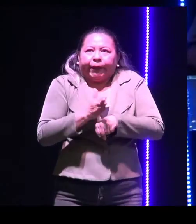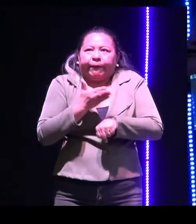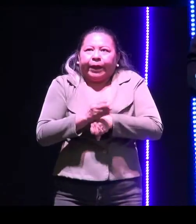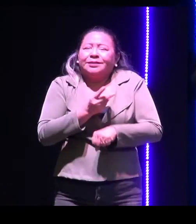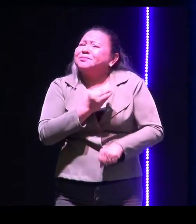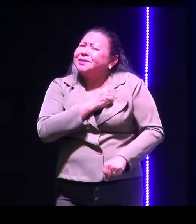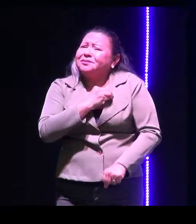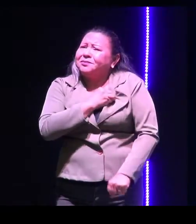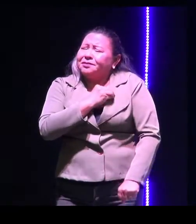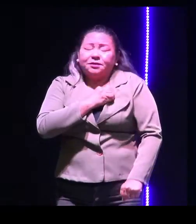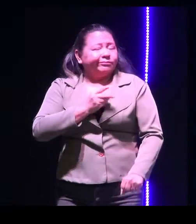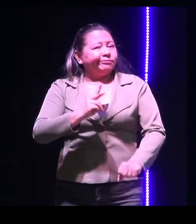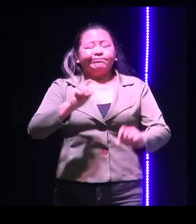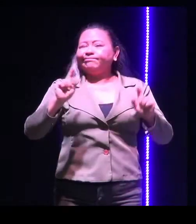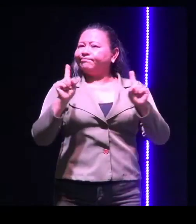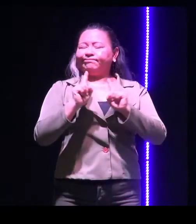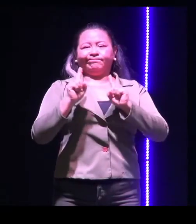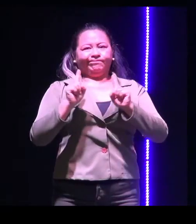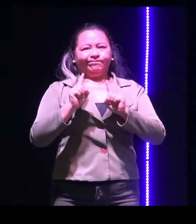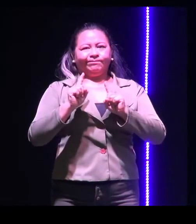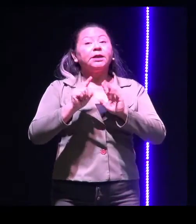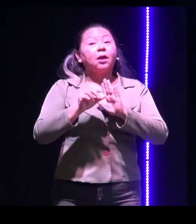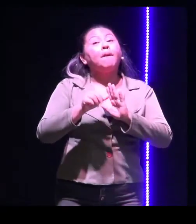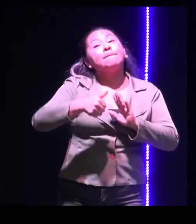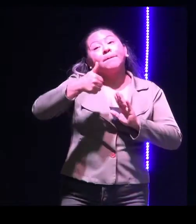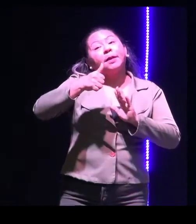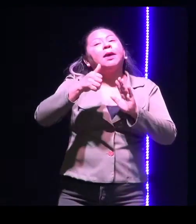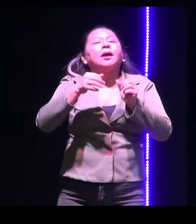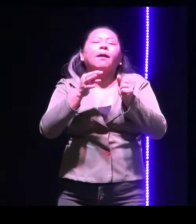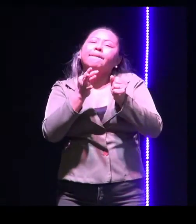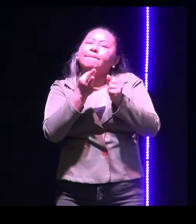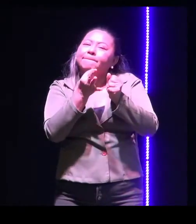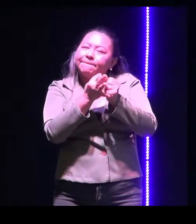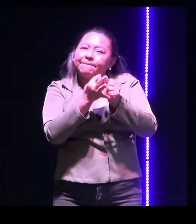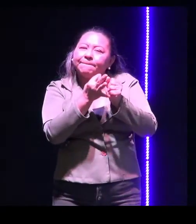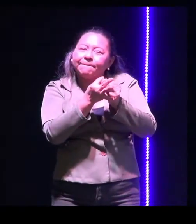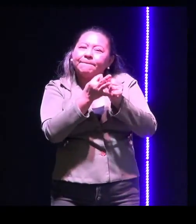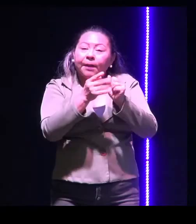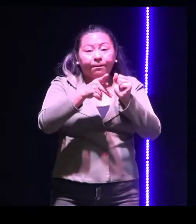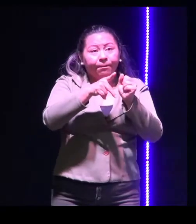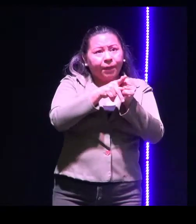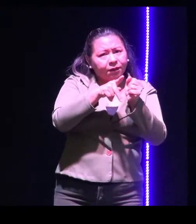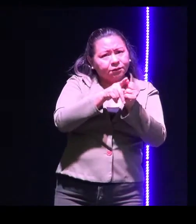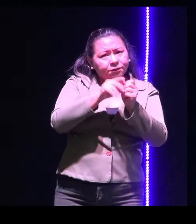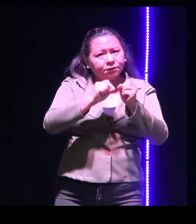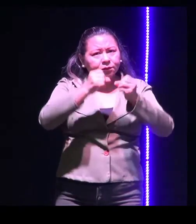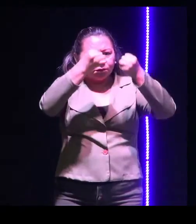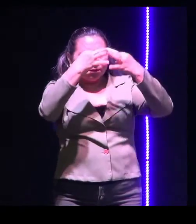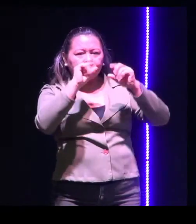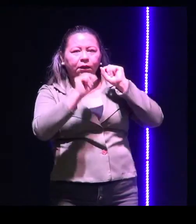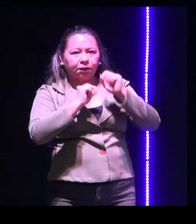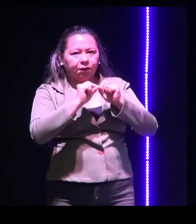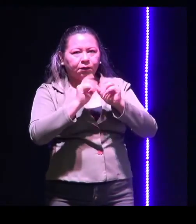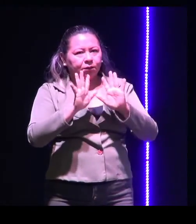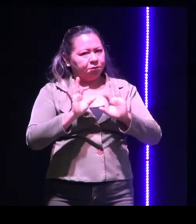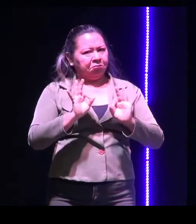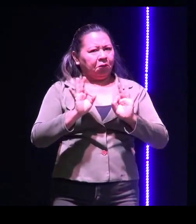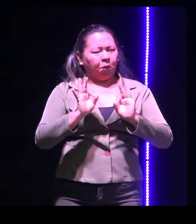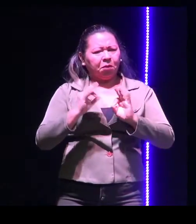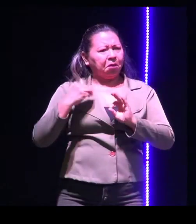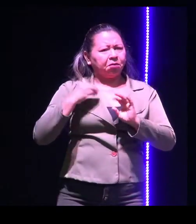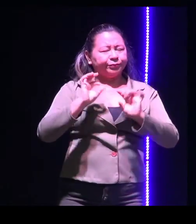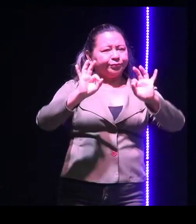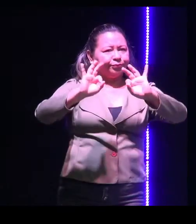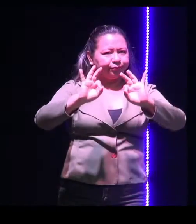prática do pecado. 1 Pedro 2,22 diz: ele não cometeu pecado algum,